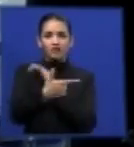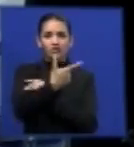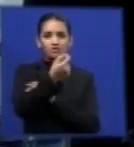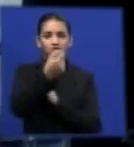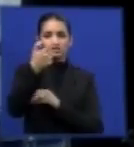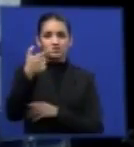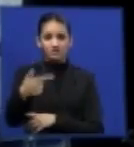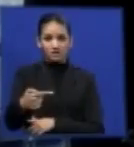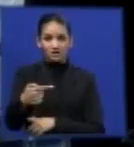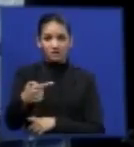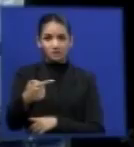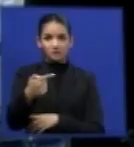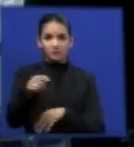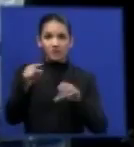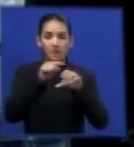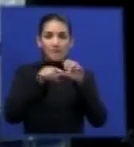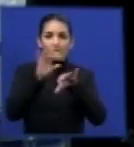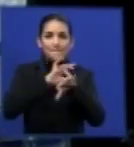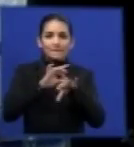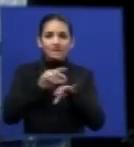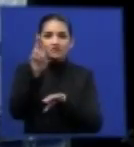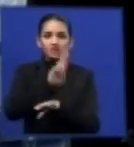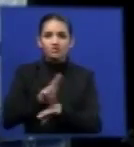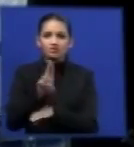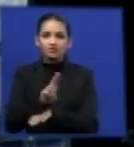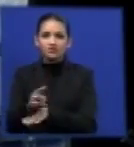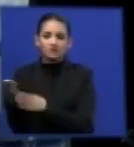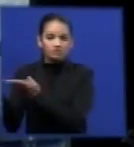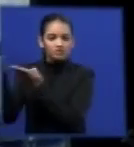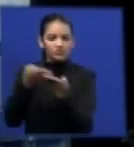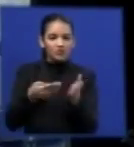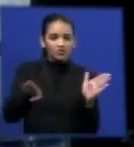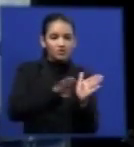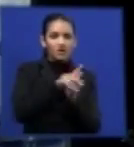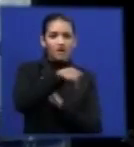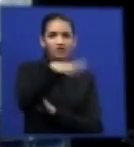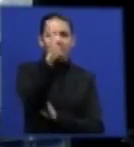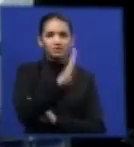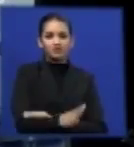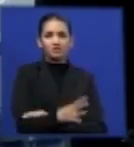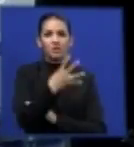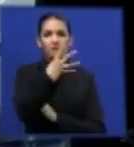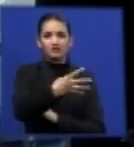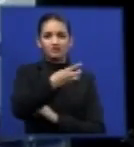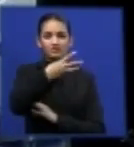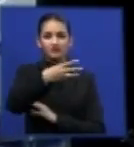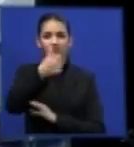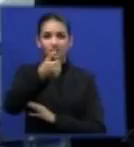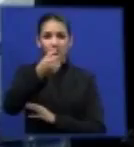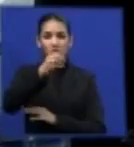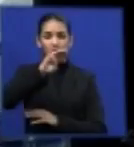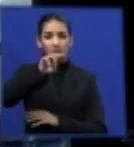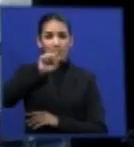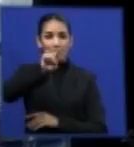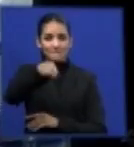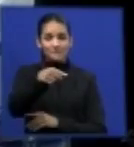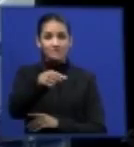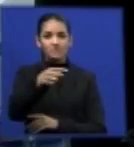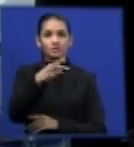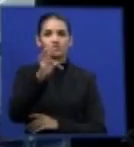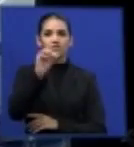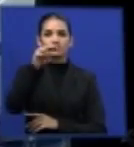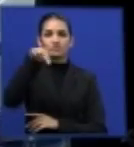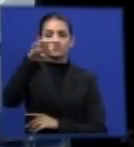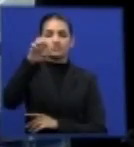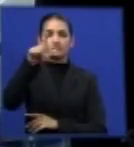usados importados entraram no país 431.000 toneladas ou seja 86